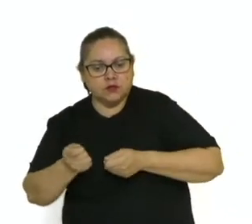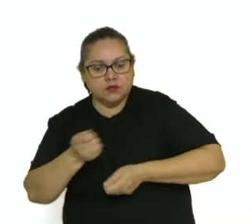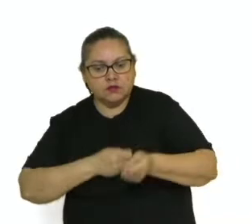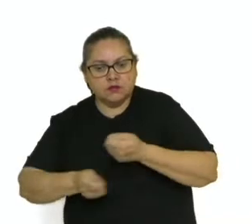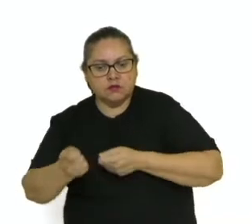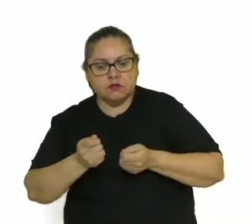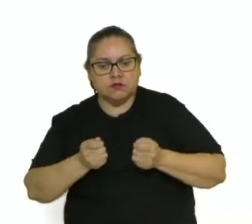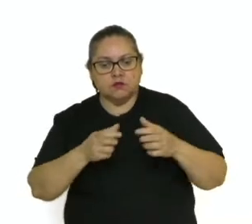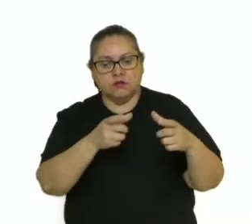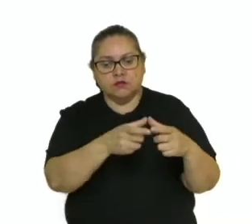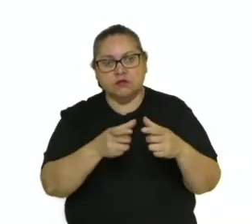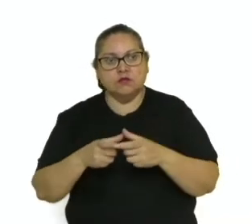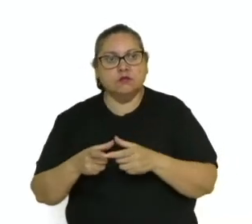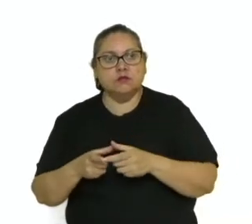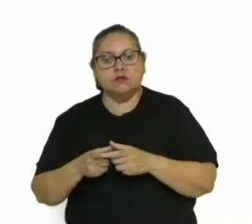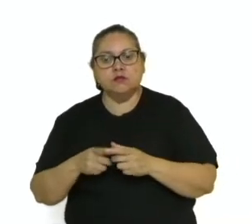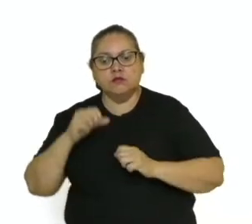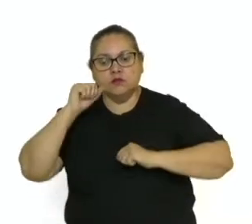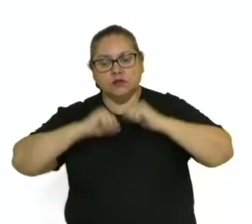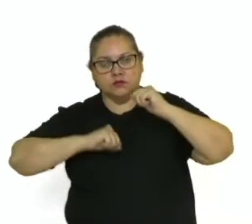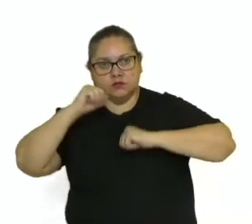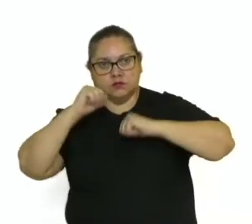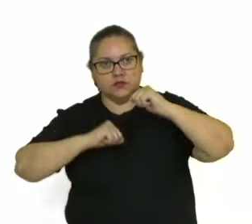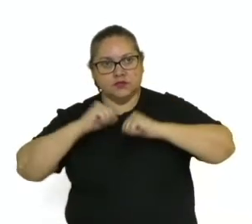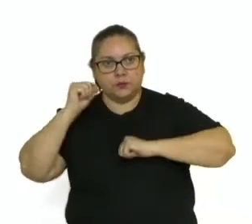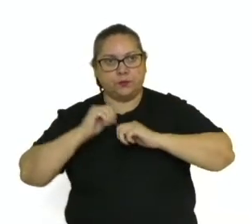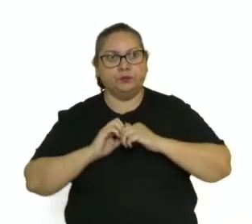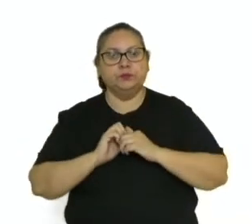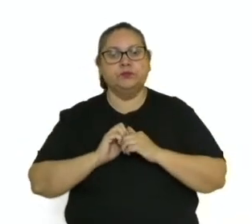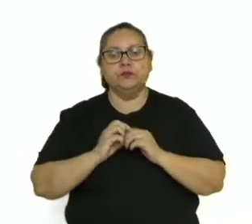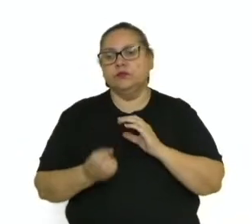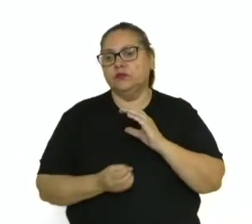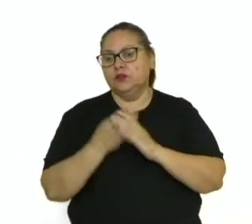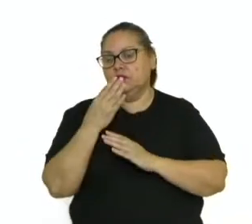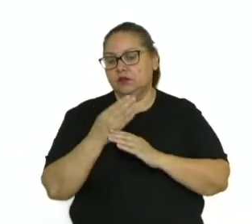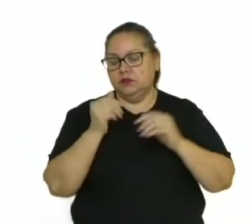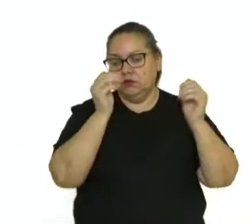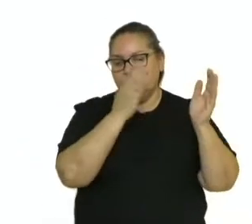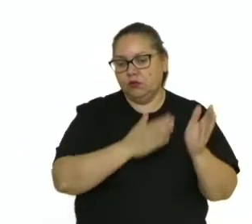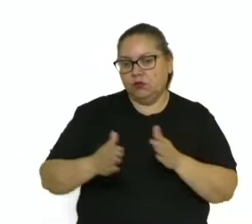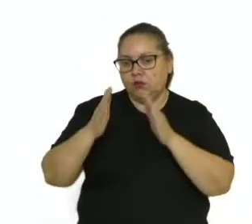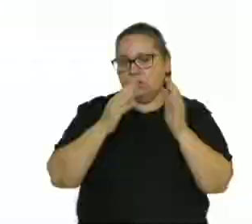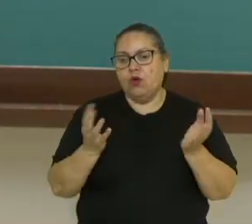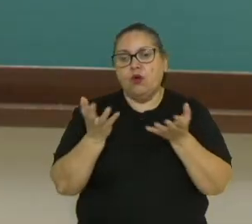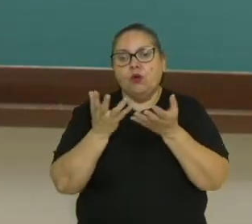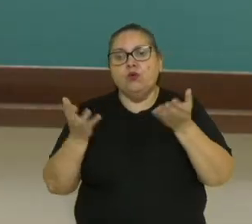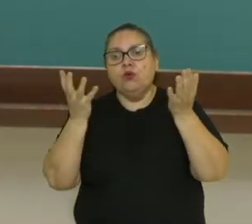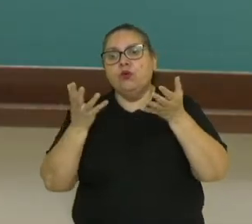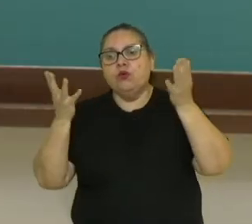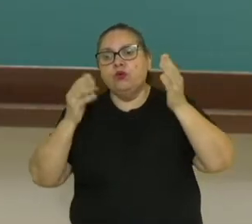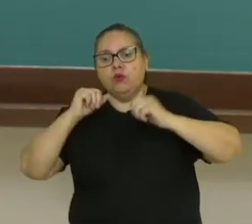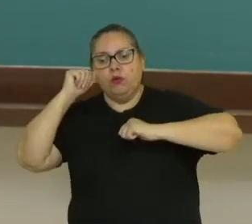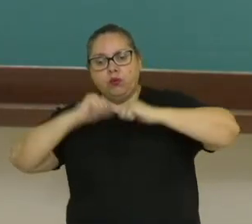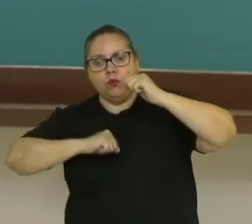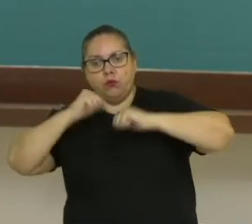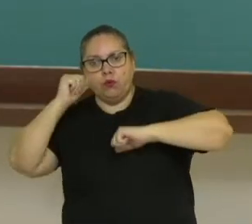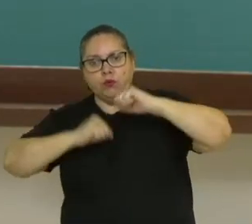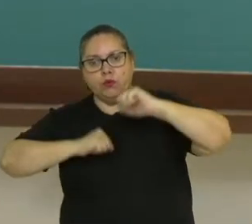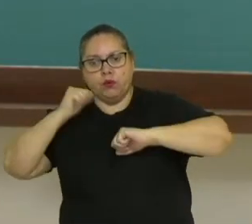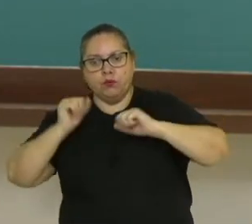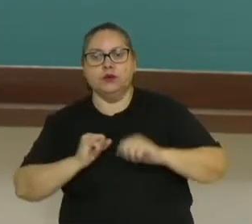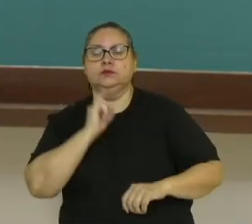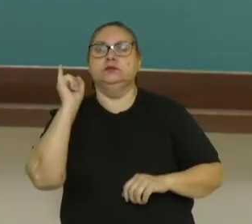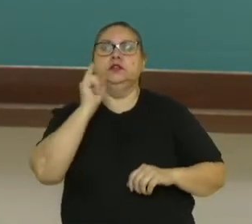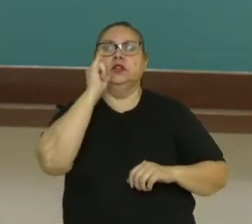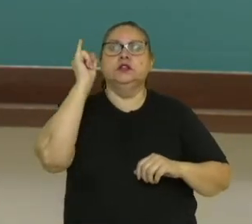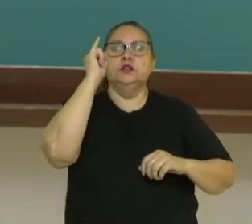administrando essa classe, a industrialização. Surgem as máquinas a vapor, a indústria passa a ser muito